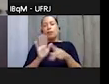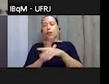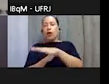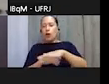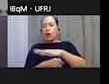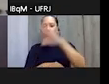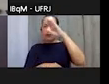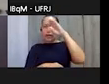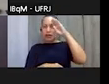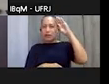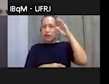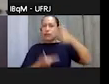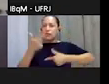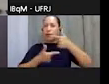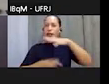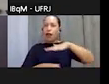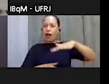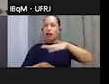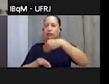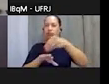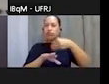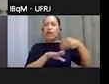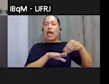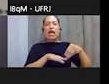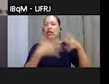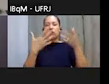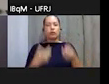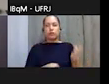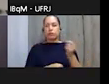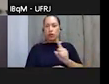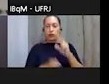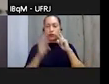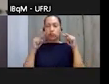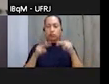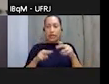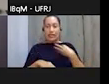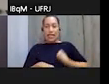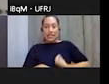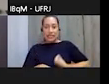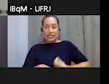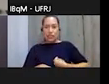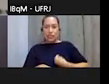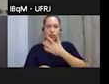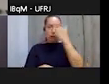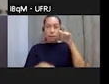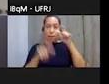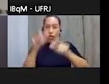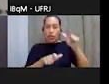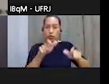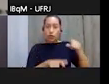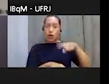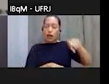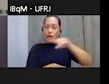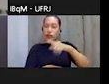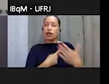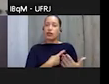trabalham com paleontologia se recusam a reconhecer a existência dessas pessoas que tanto contribuem